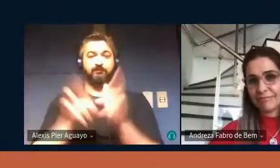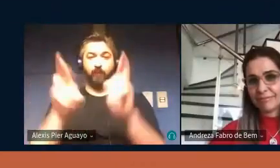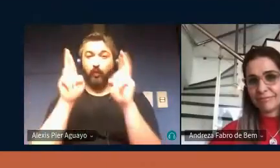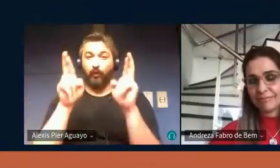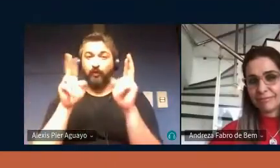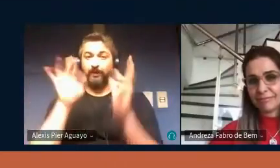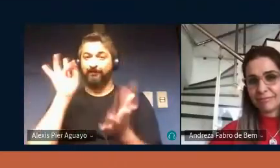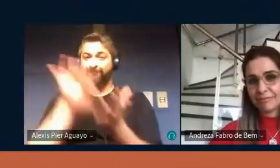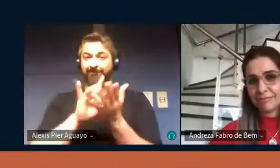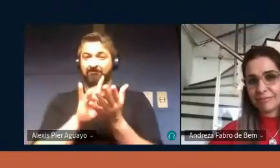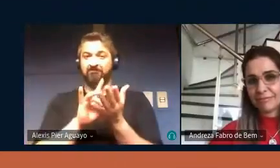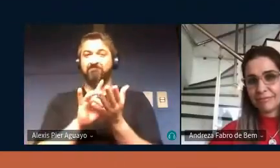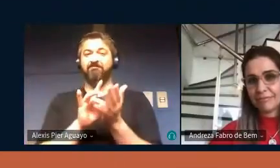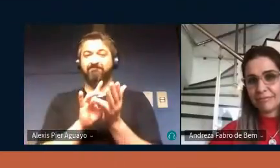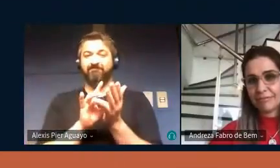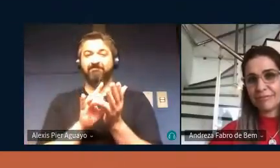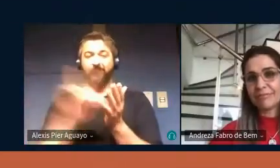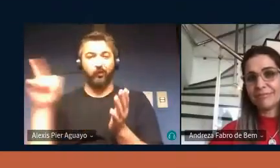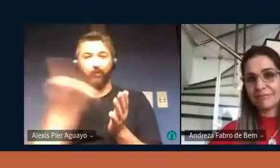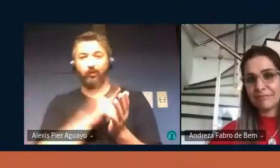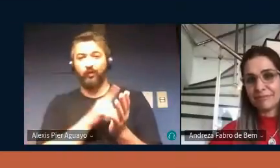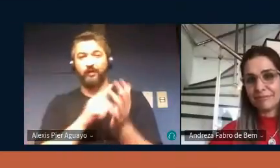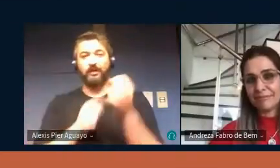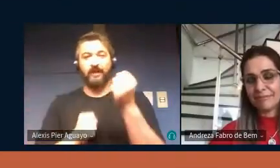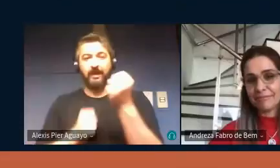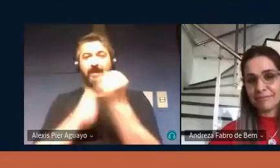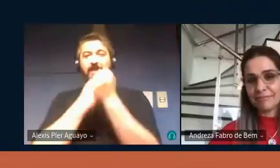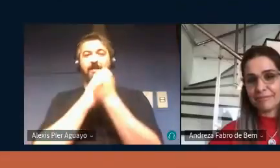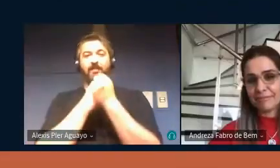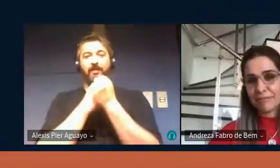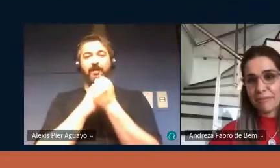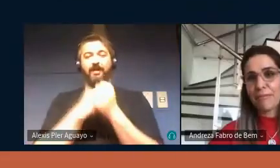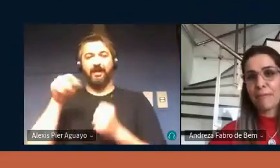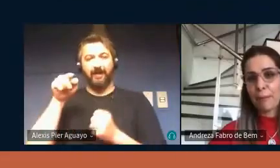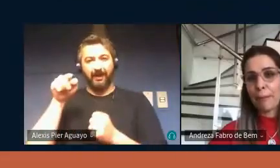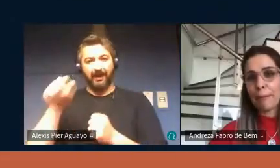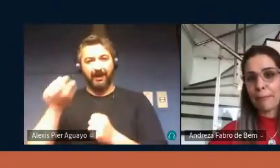realmente conseguir apoiar mais ainda essas pesquisas. Muito obrigada por estar aqui